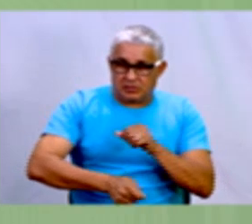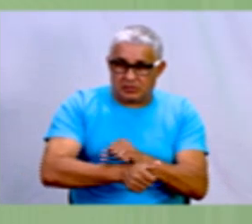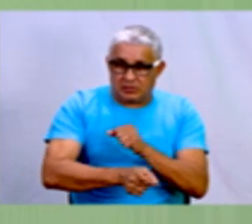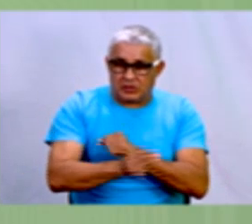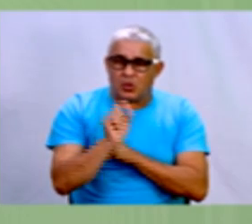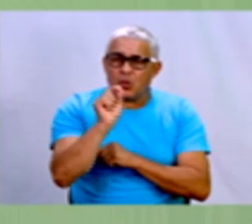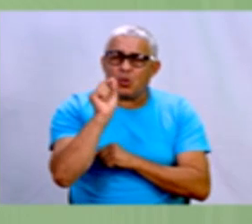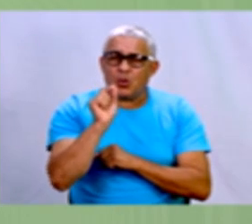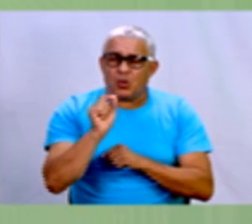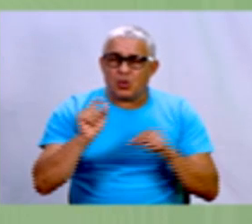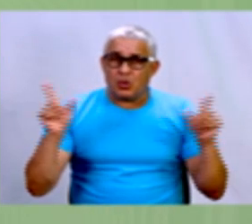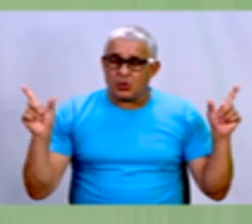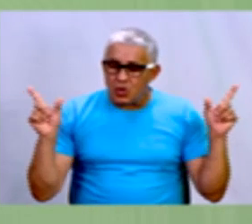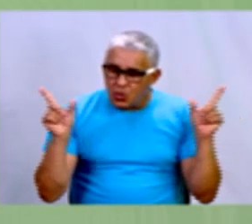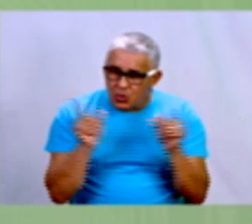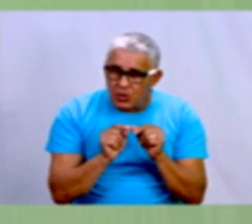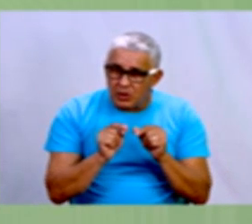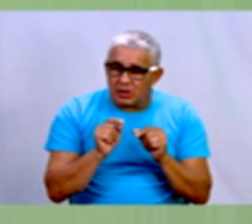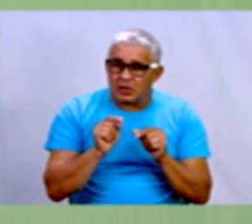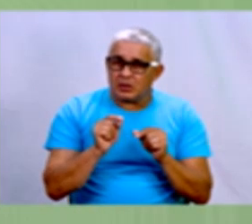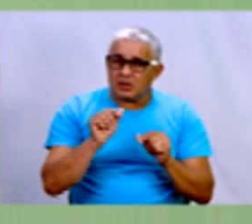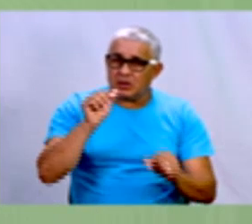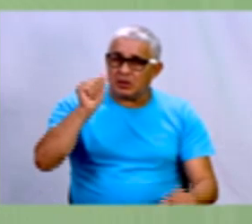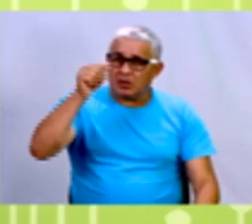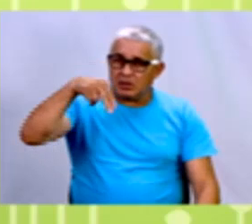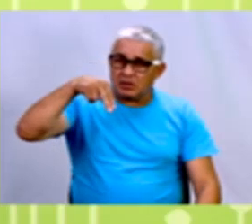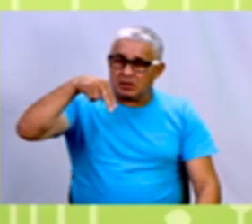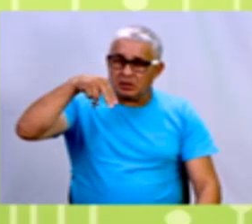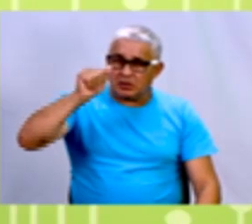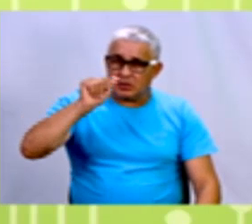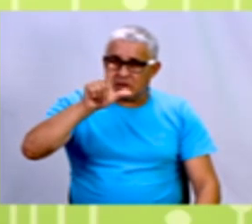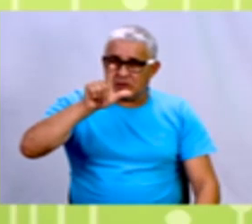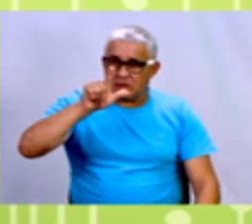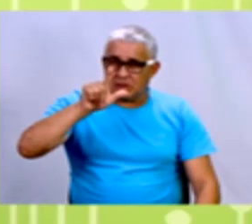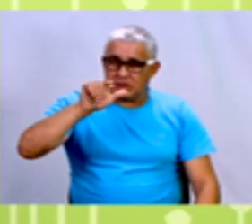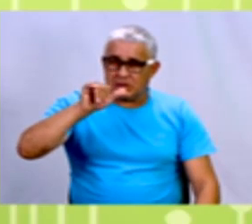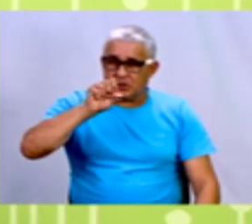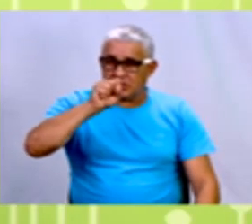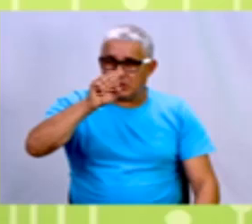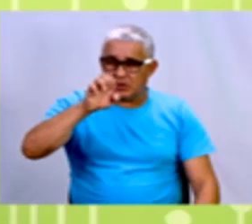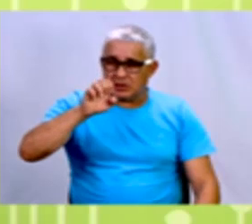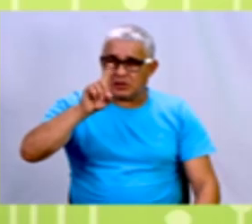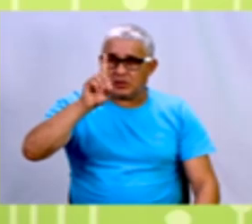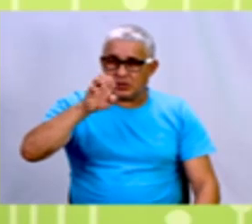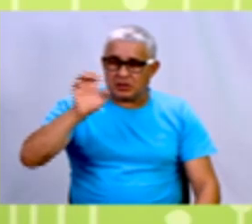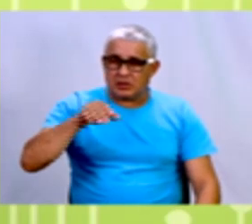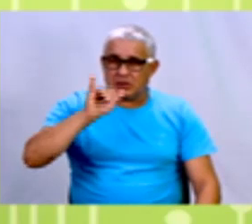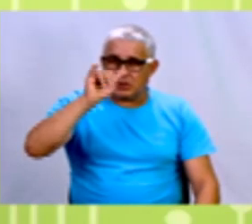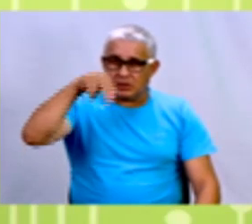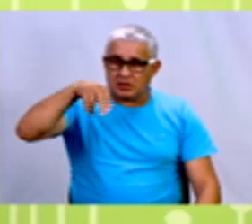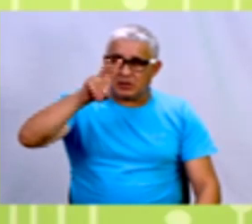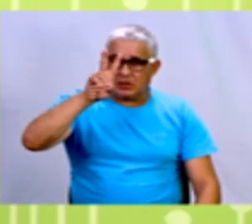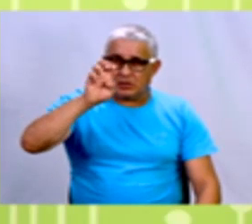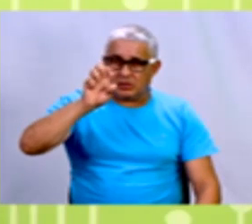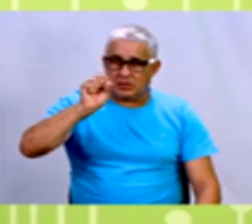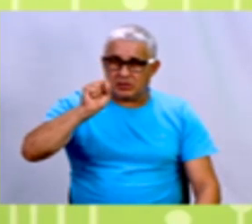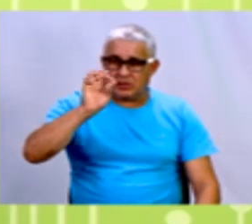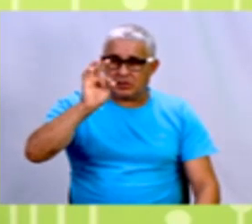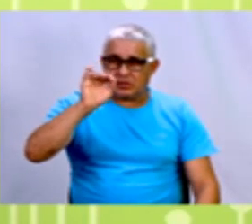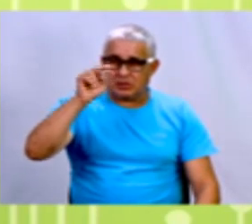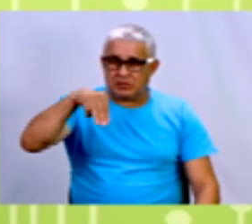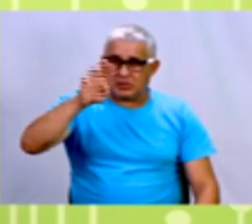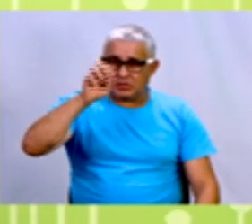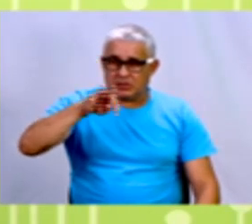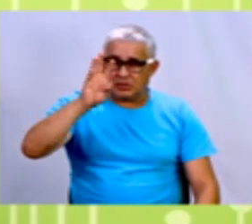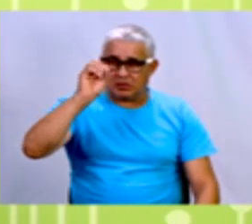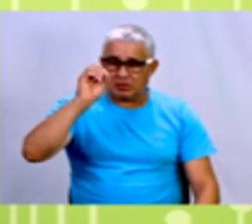que é, resumindo, o que é análise de investimentos? Significa a gente dizer, vale a pena investir ou não? Vale a